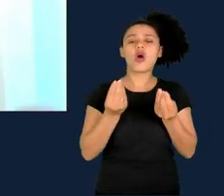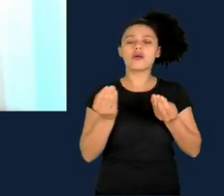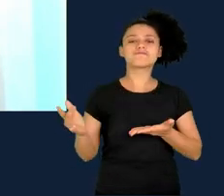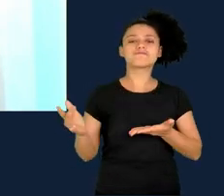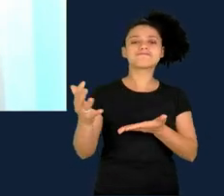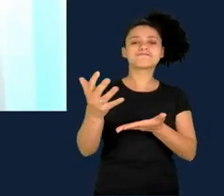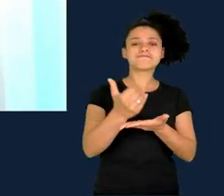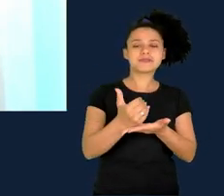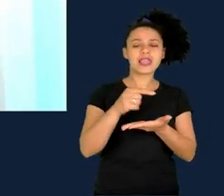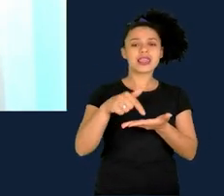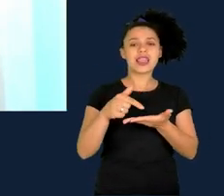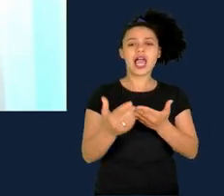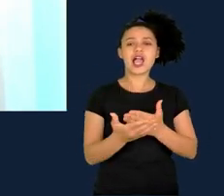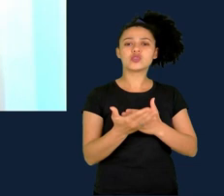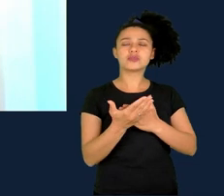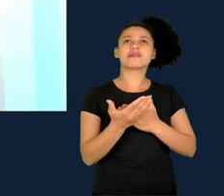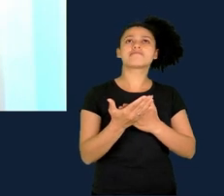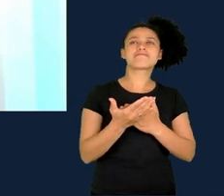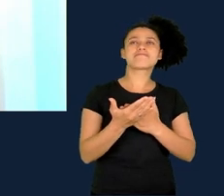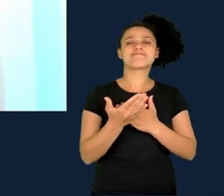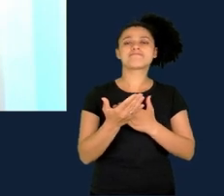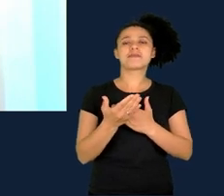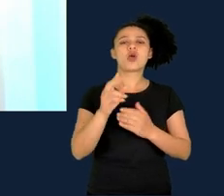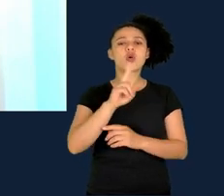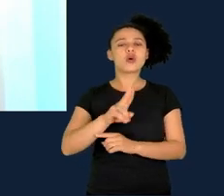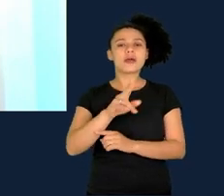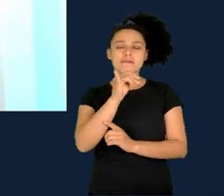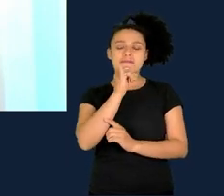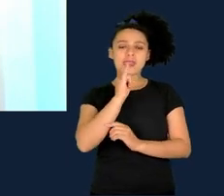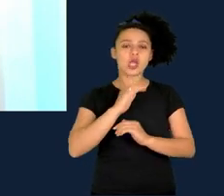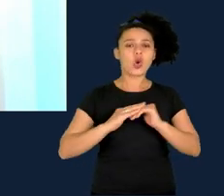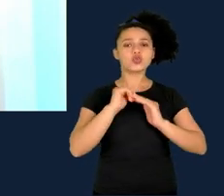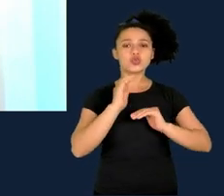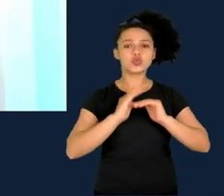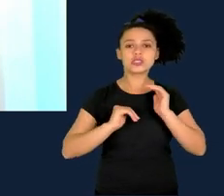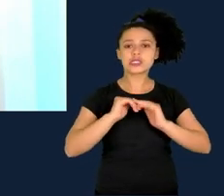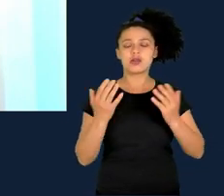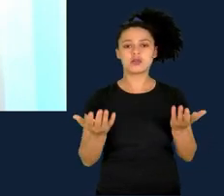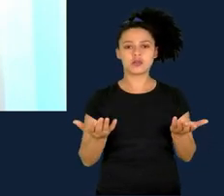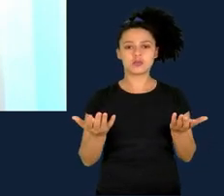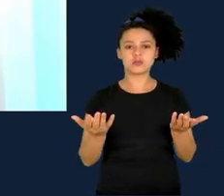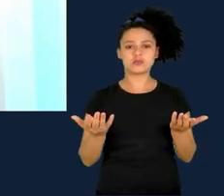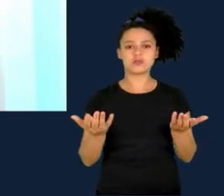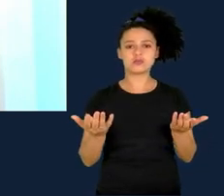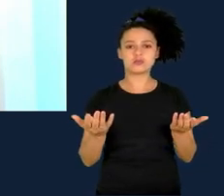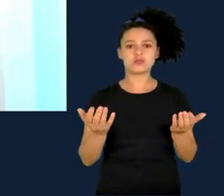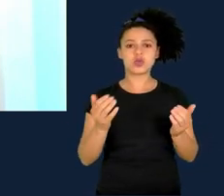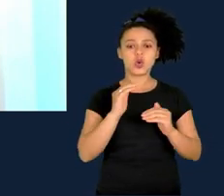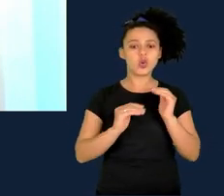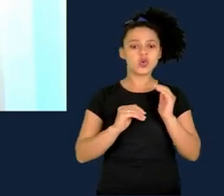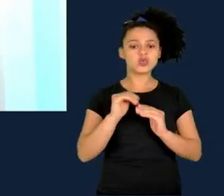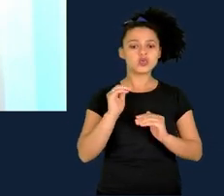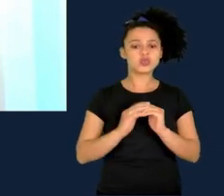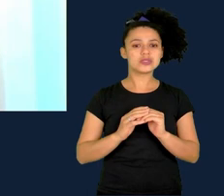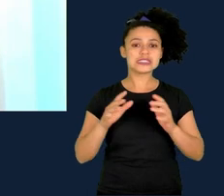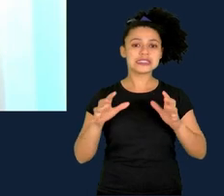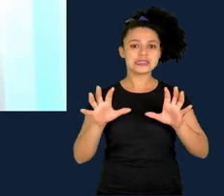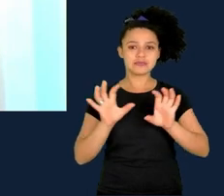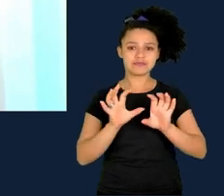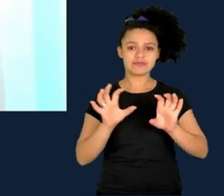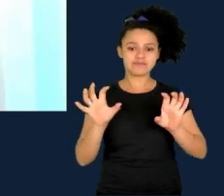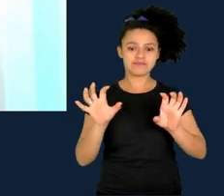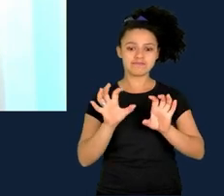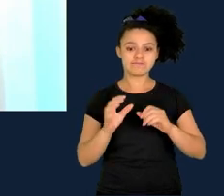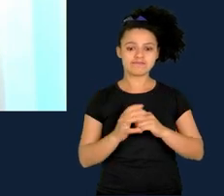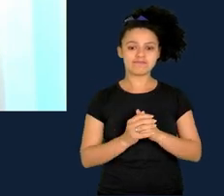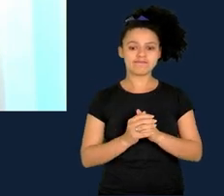de alguma forma, ser útil nas construções que tem um programa chamado PGTA, né? De